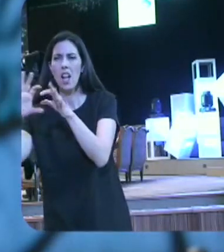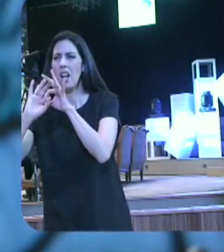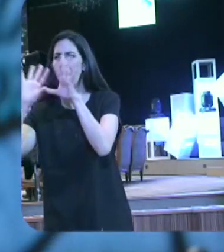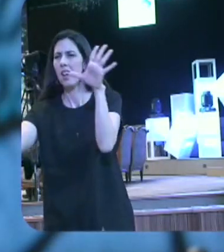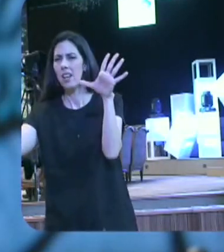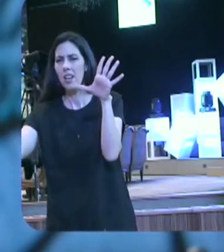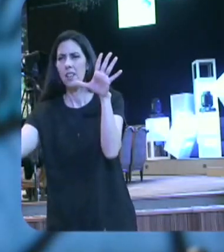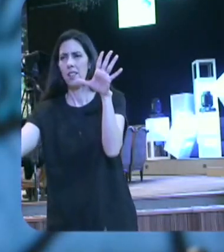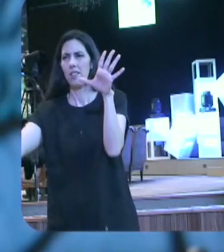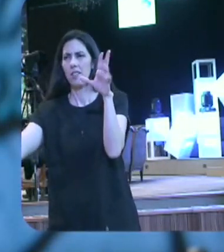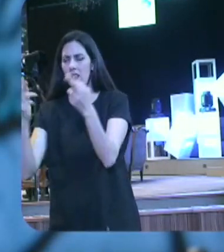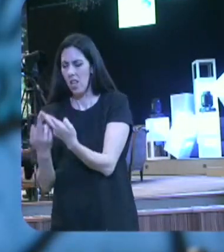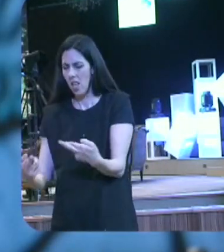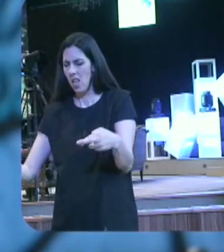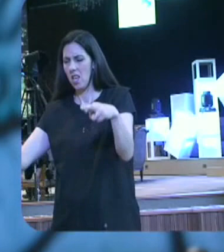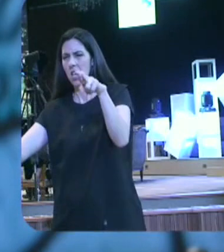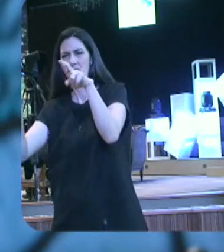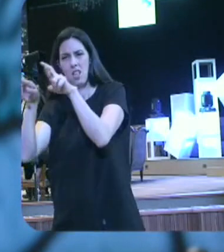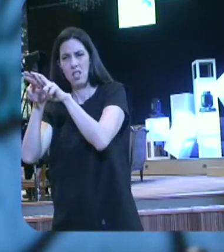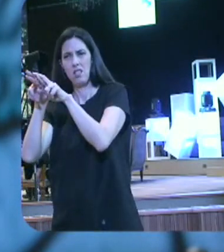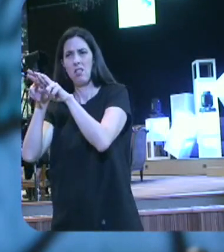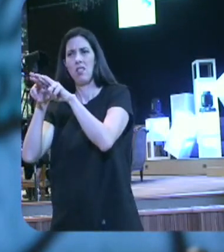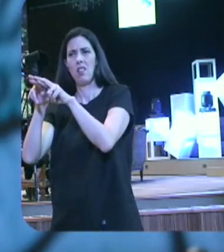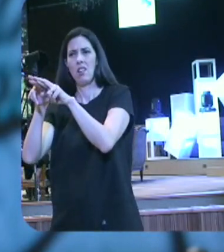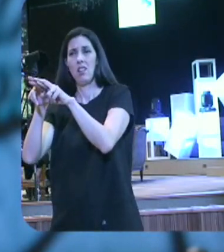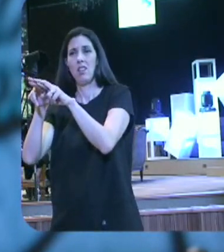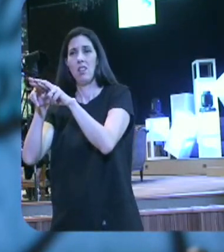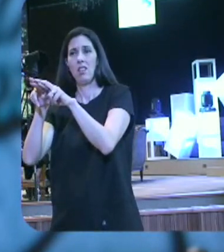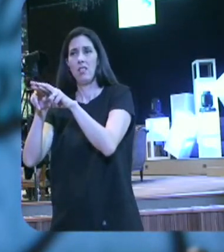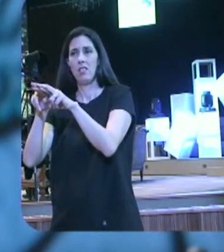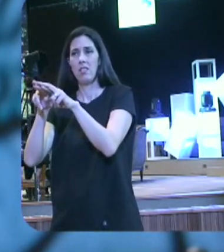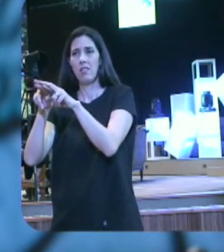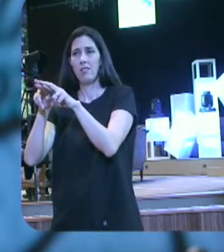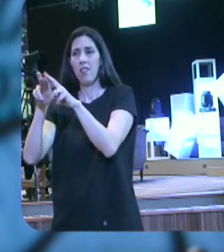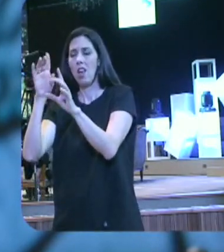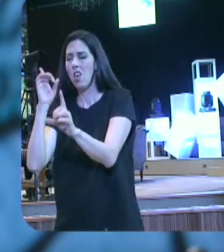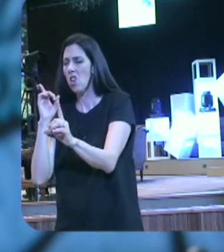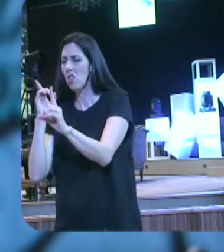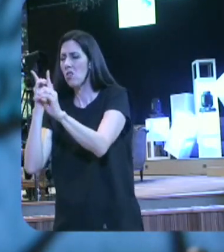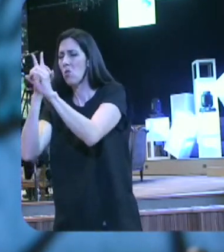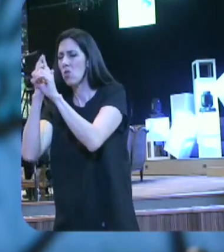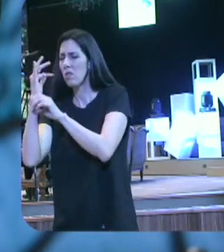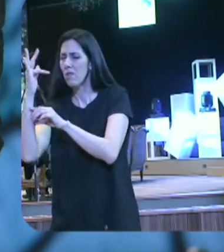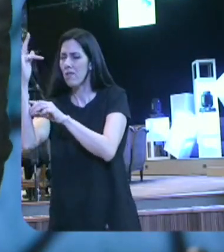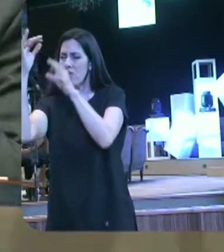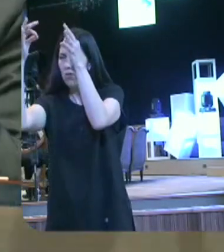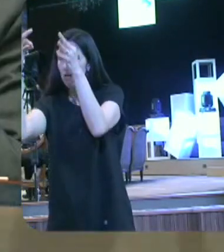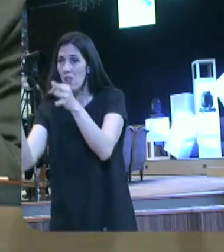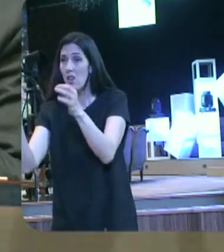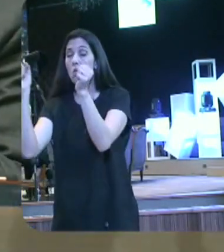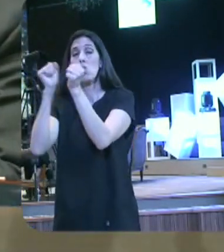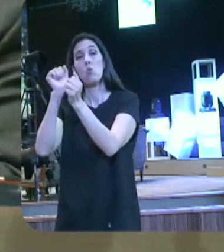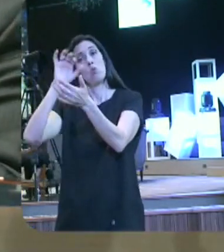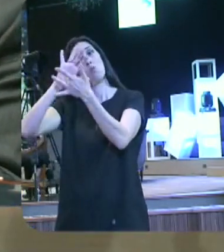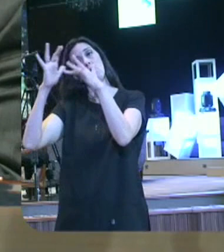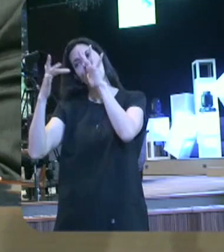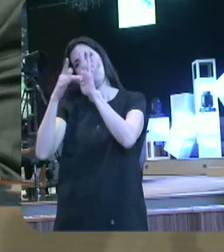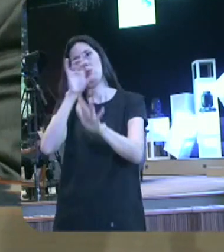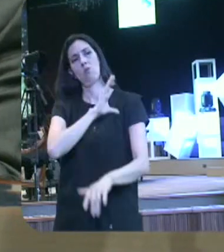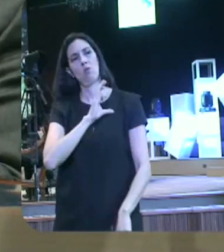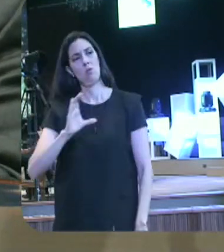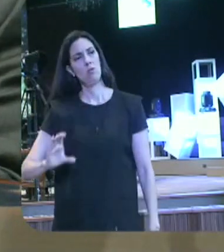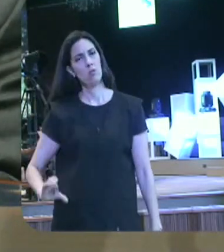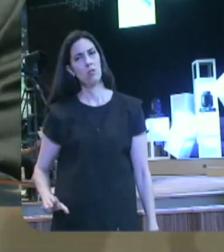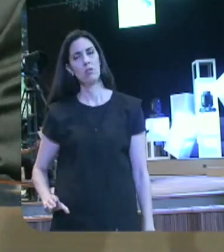tratar, restaurar e encontrar o seu destino em Jesus Cristo,